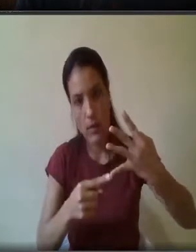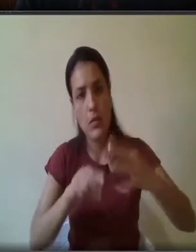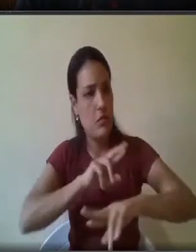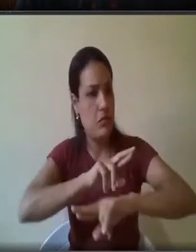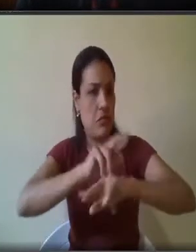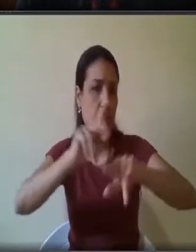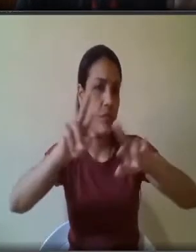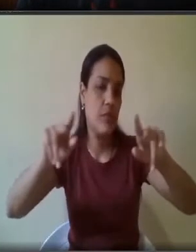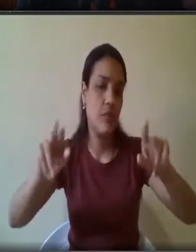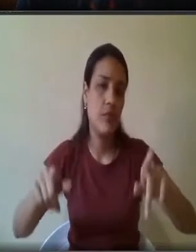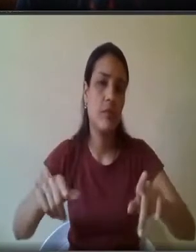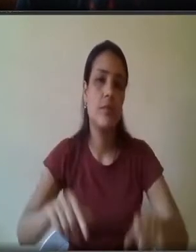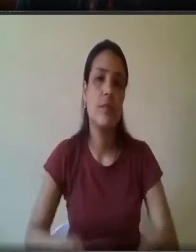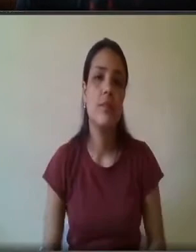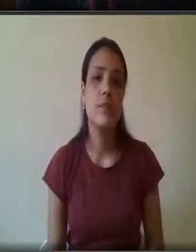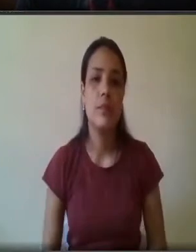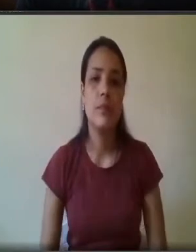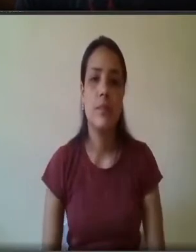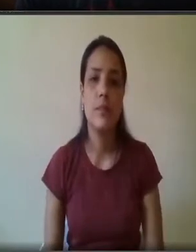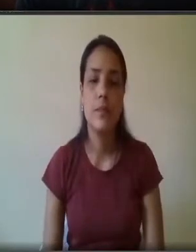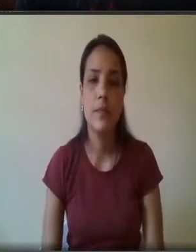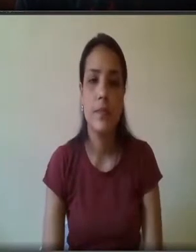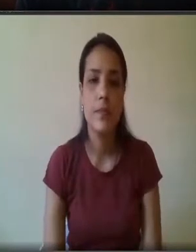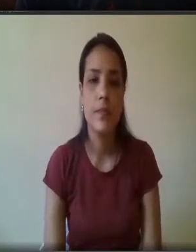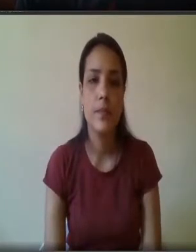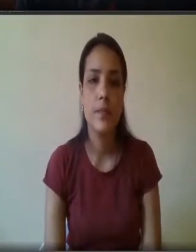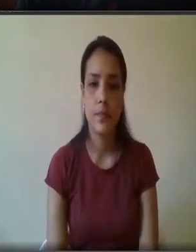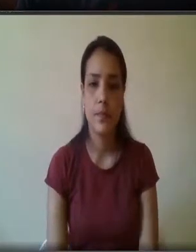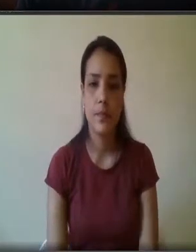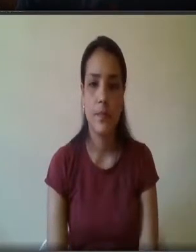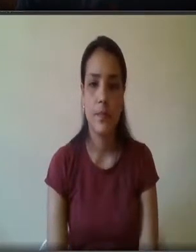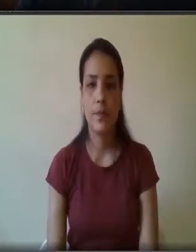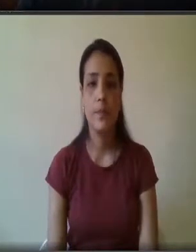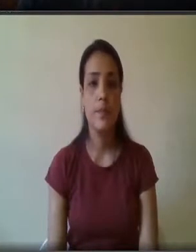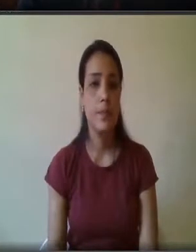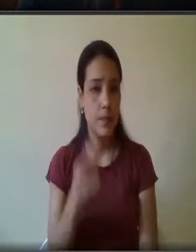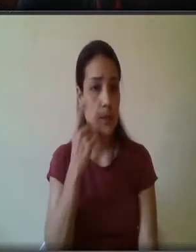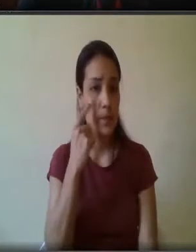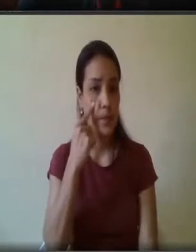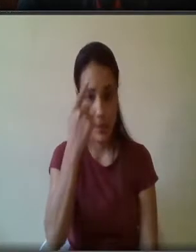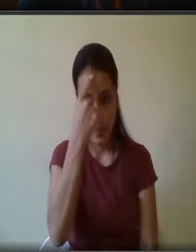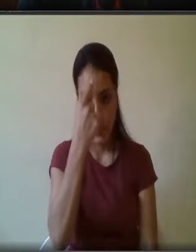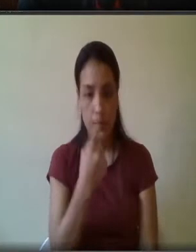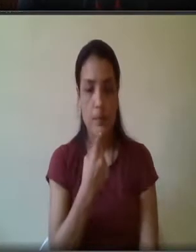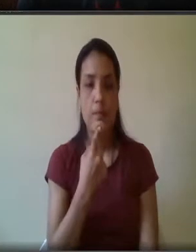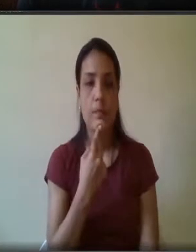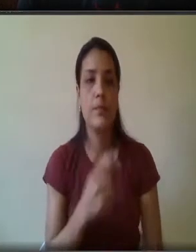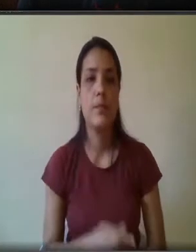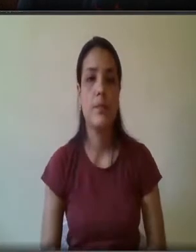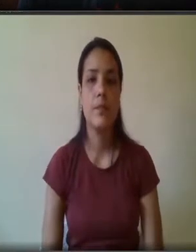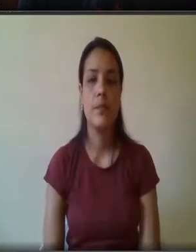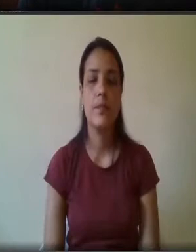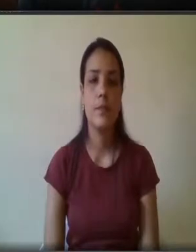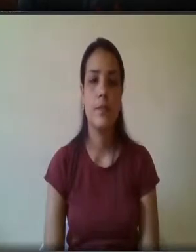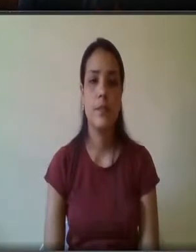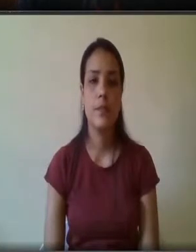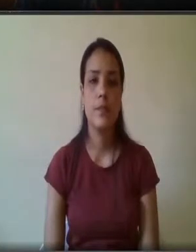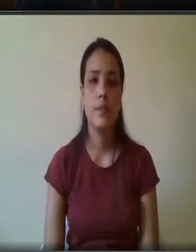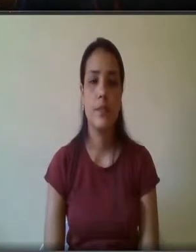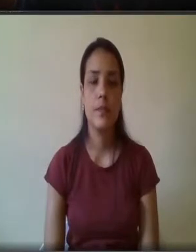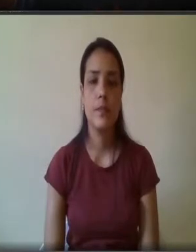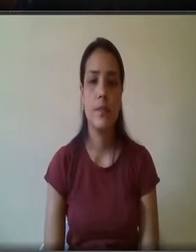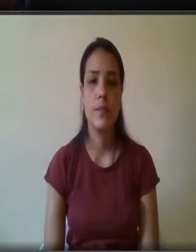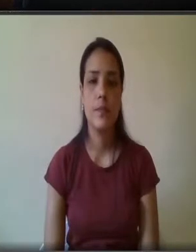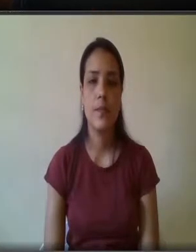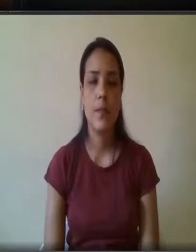tá? A do Haroldo de Azevedo, que foi a primeira, né? E é que está valendo nos dias atuais.